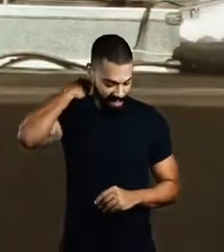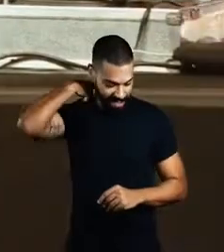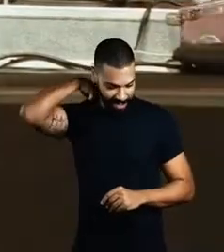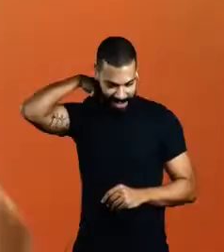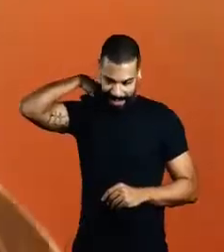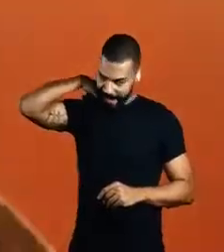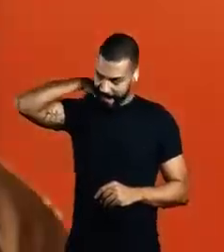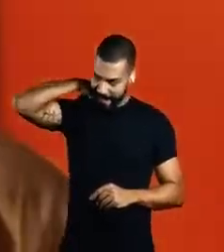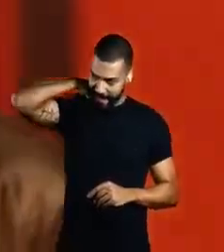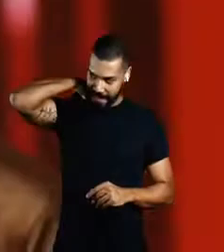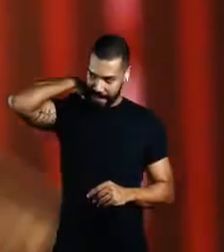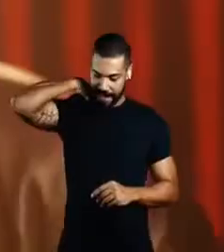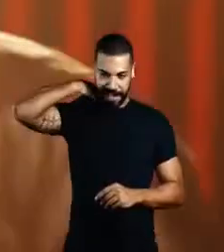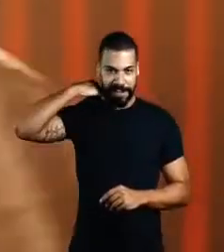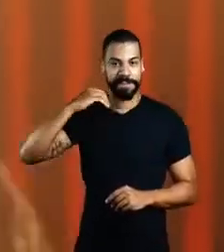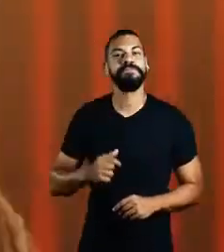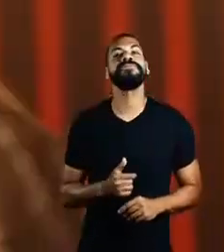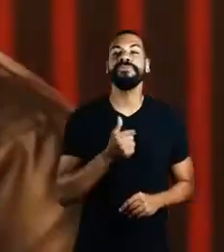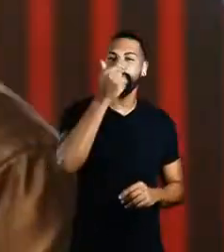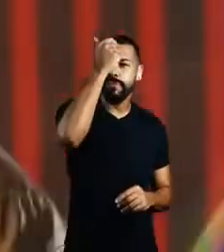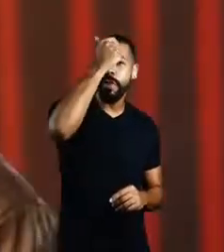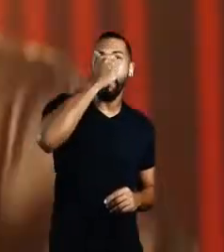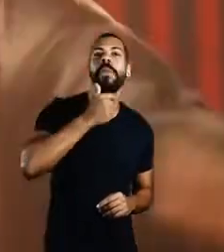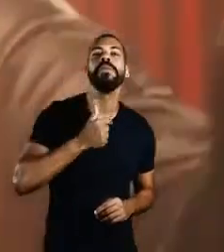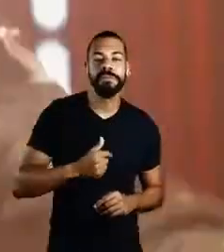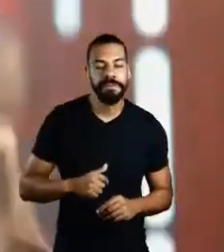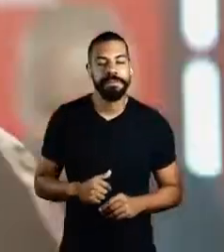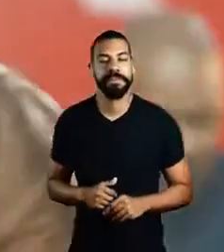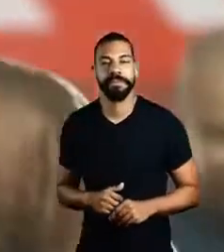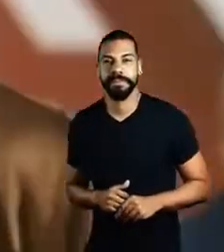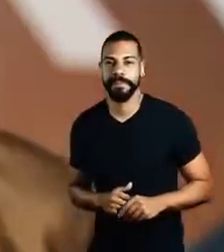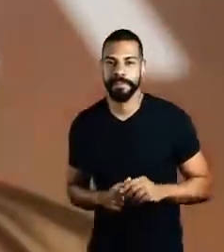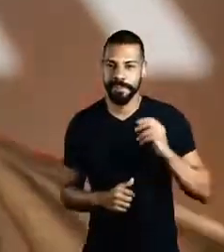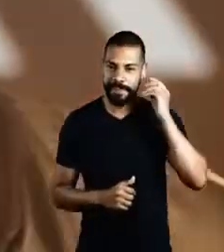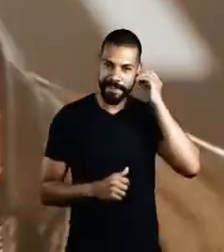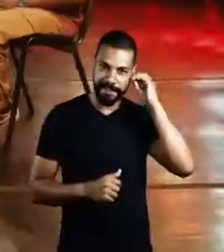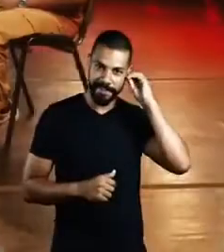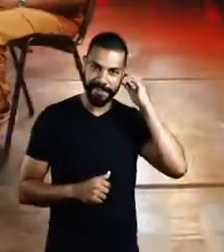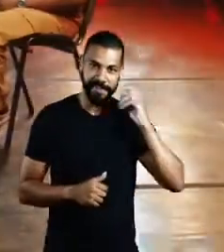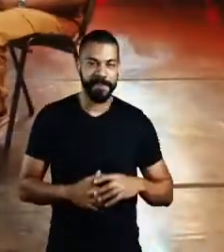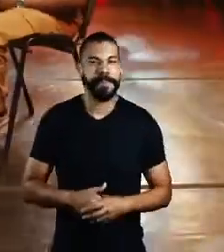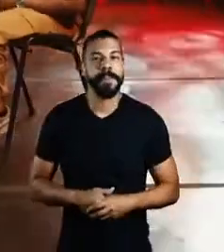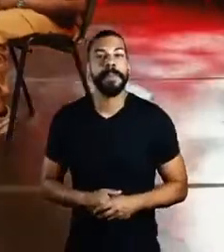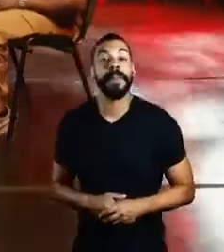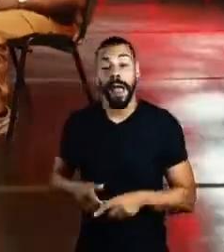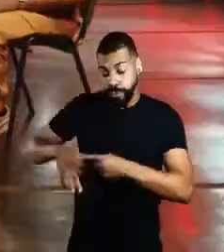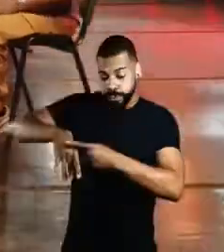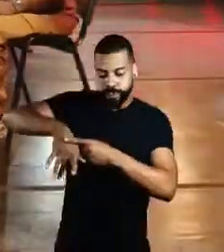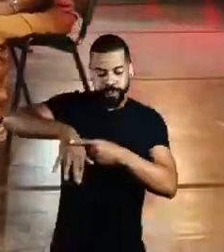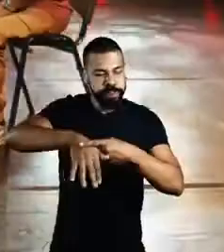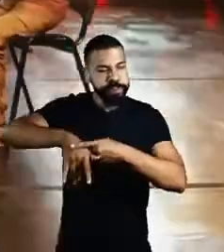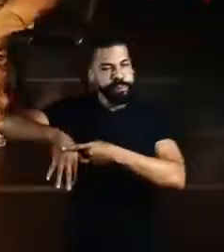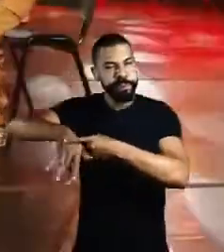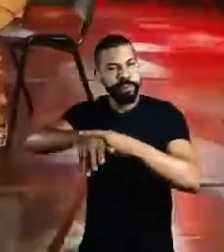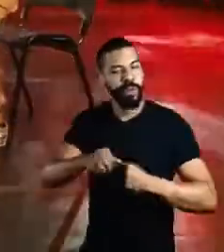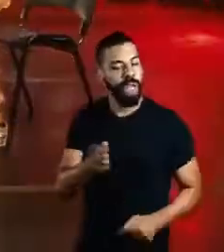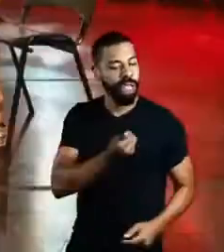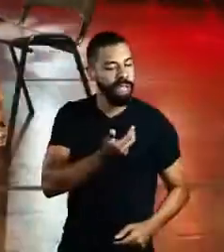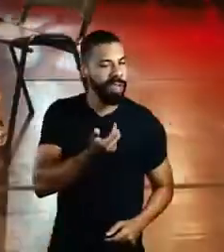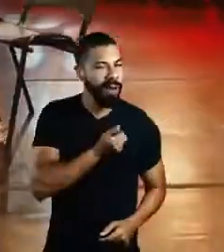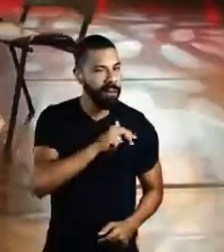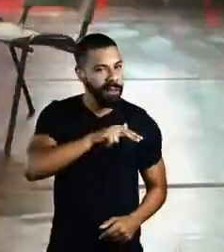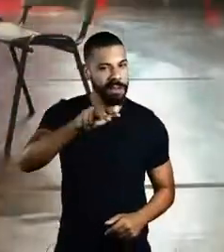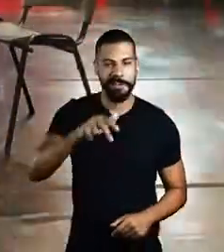Função. Bexiga é nóis. Bexiga é nós, bexiga é